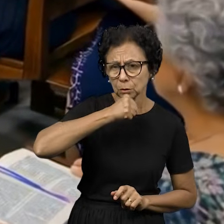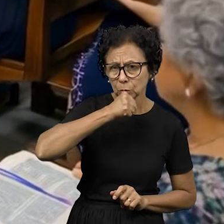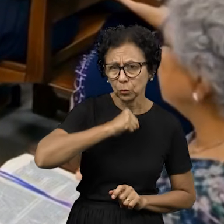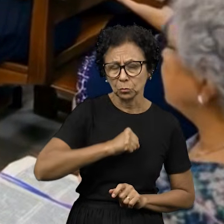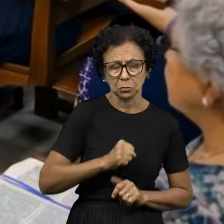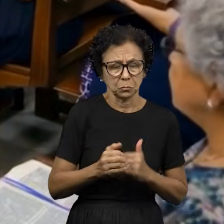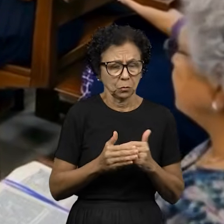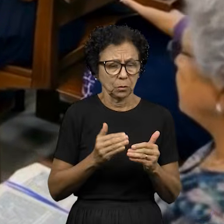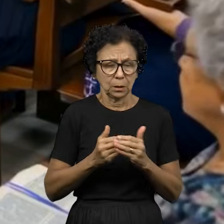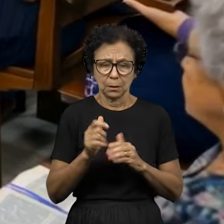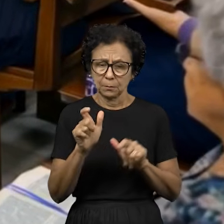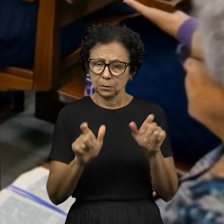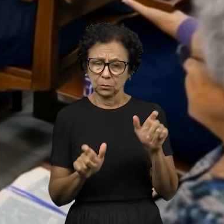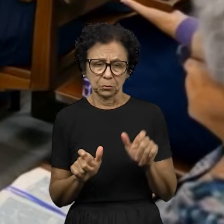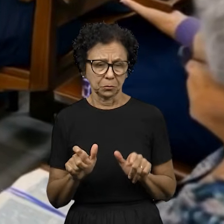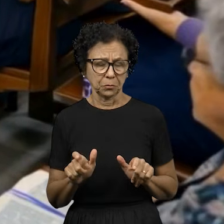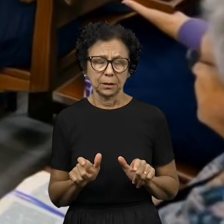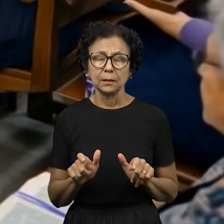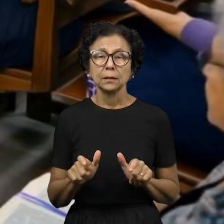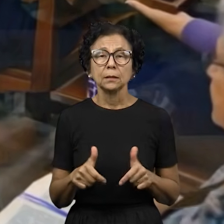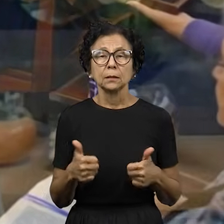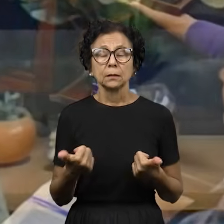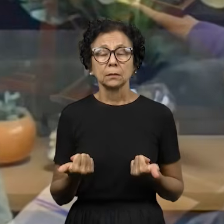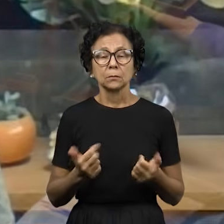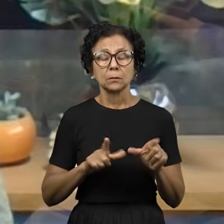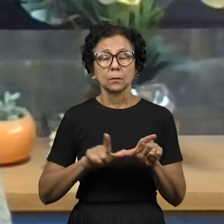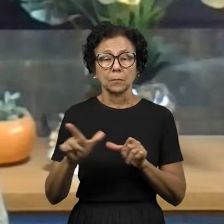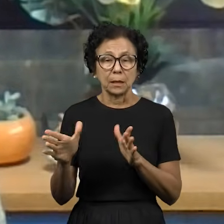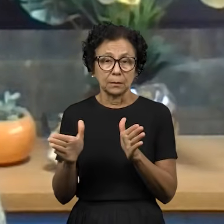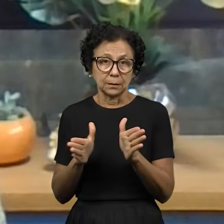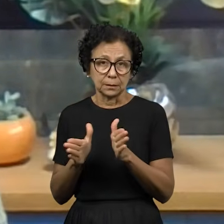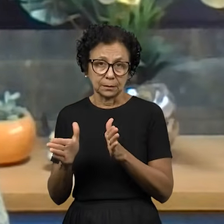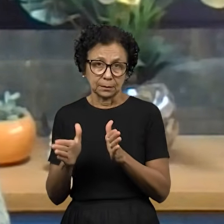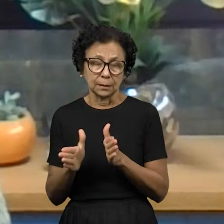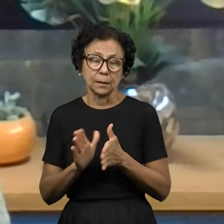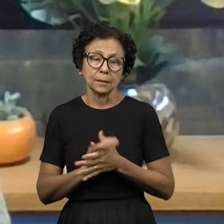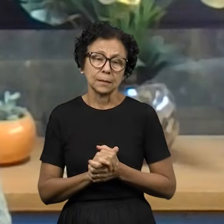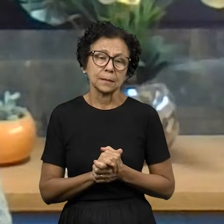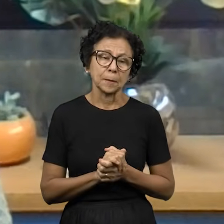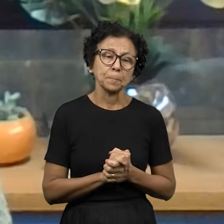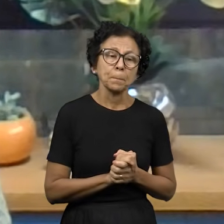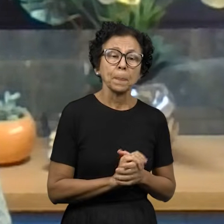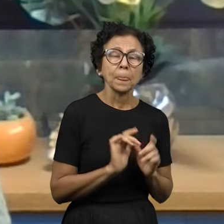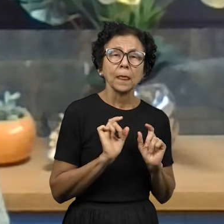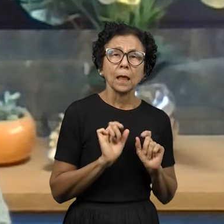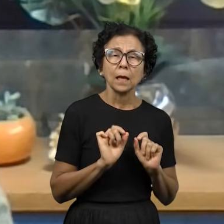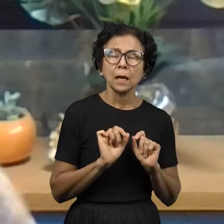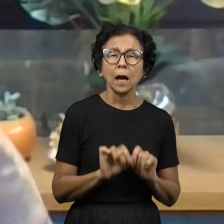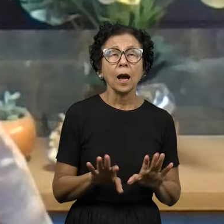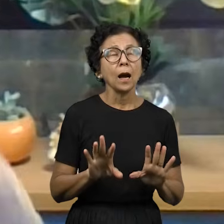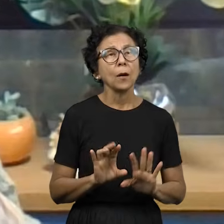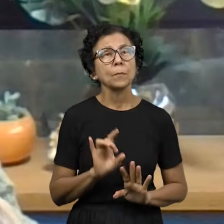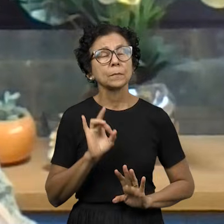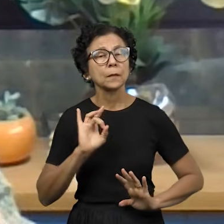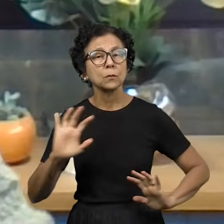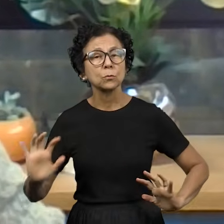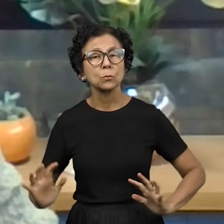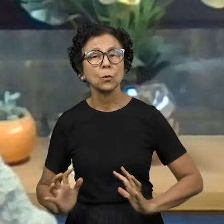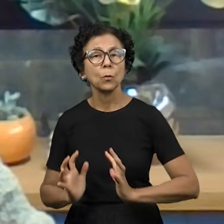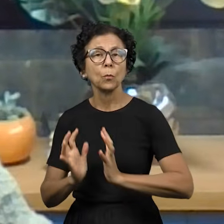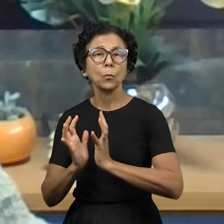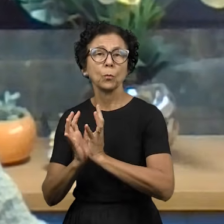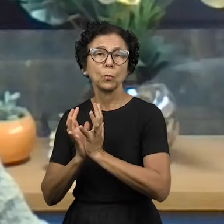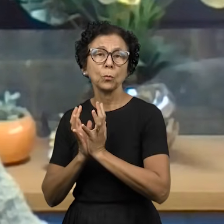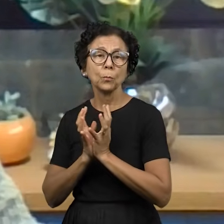não importa. Então, o trabalho de assistência, de acessibilidade, ele não contempla apenas o grupo que